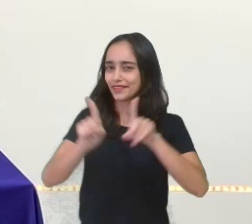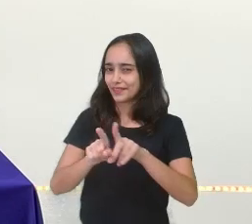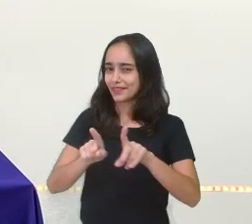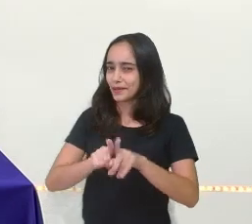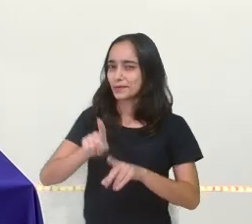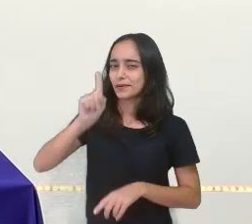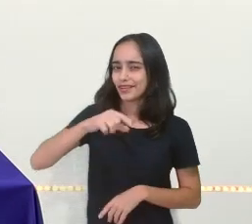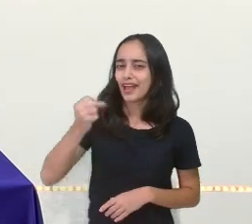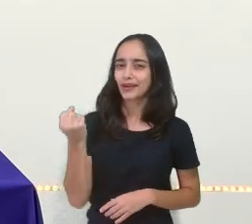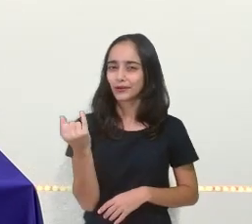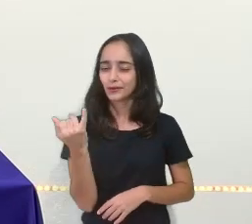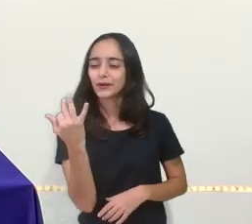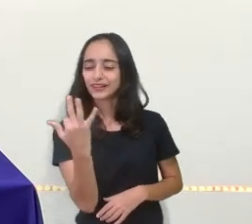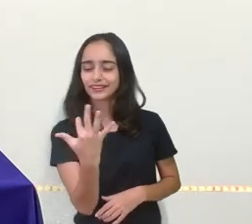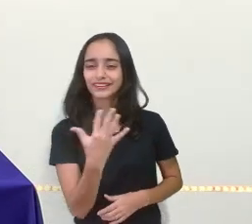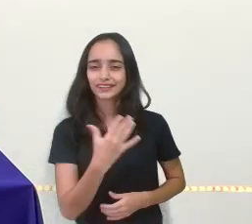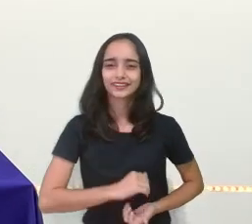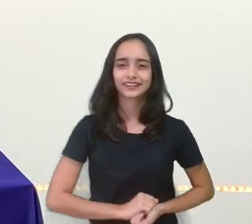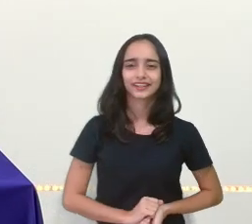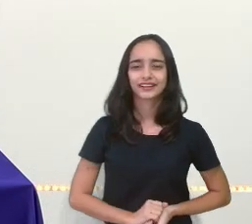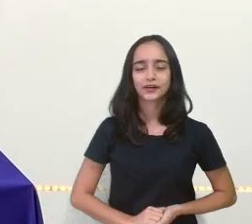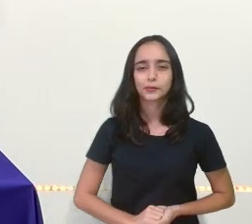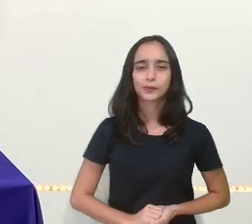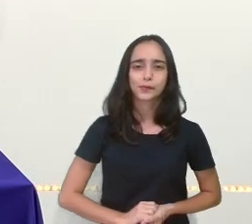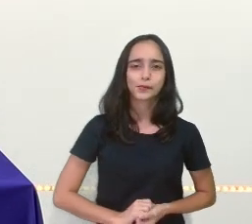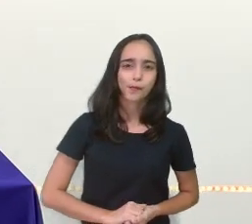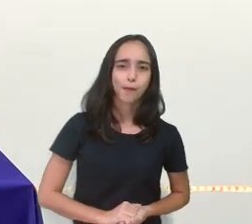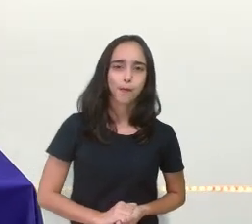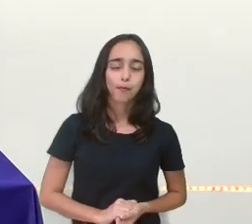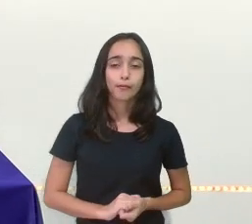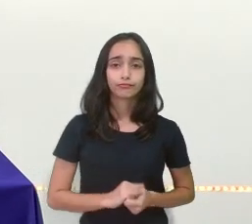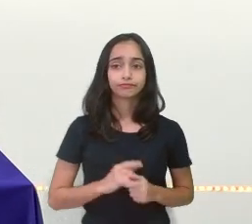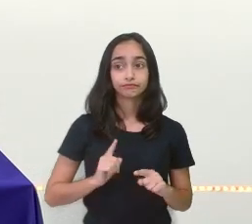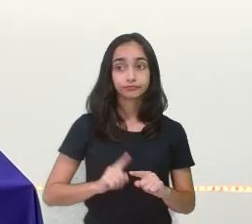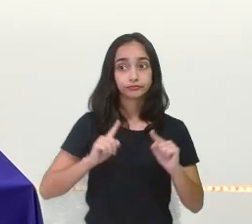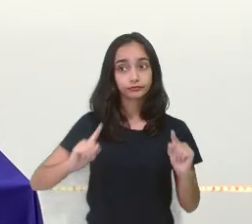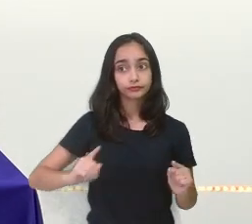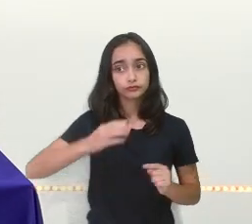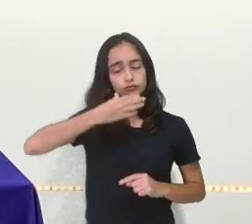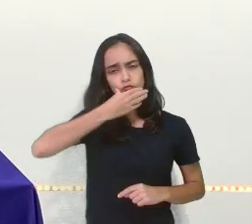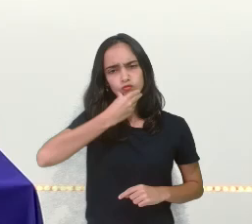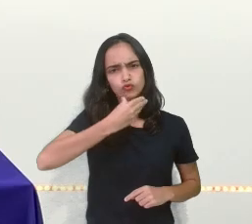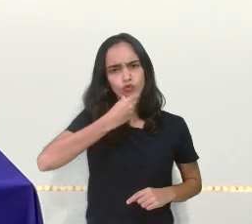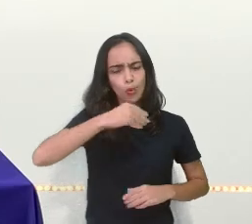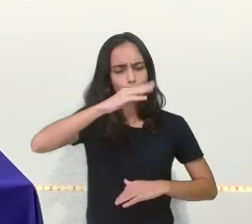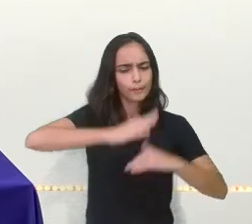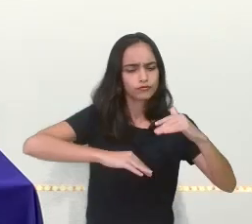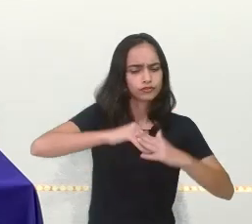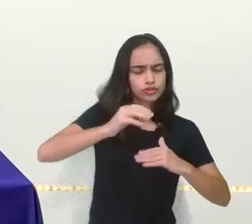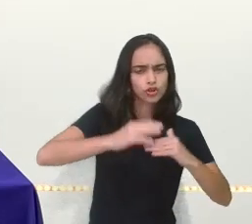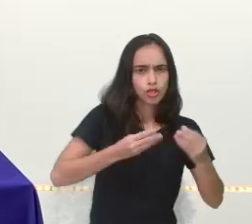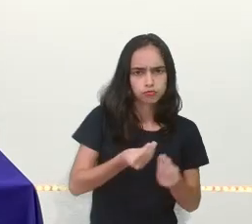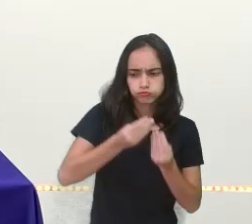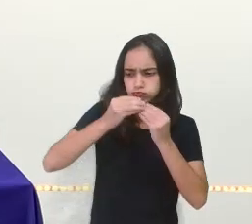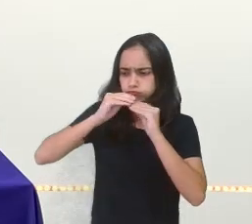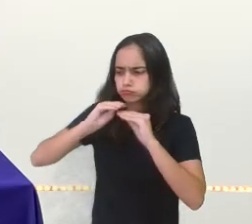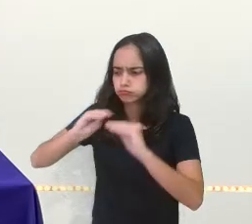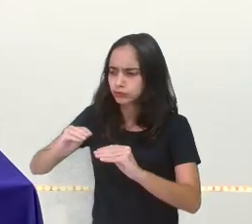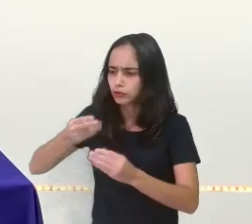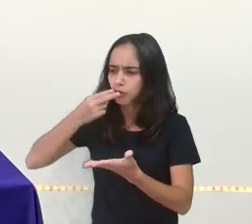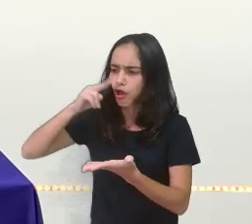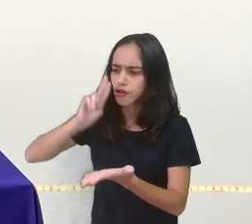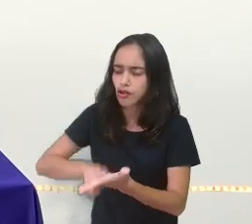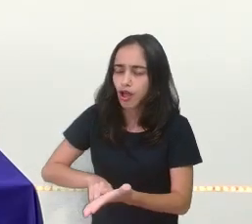ele está utilizando o número enquanto quantidade. E aqui o carteiro, ele está entregando uma